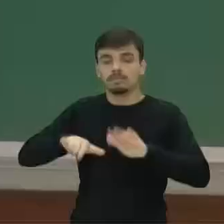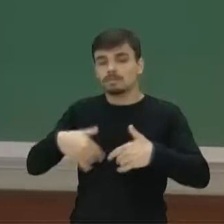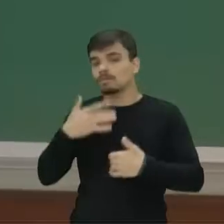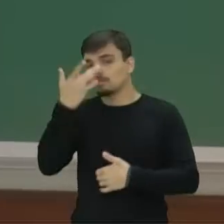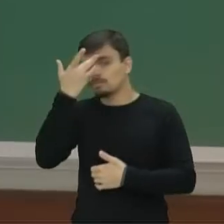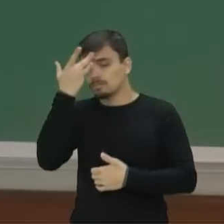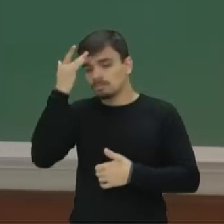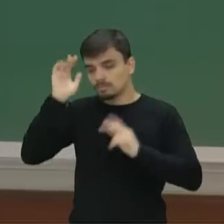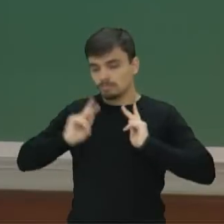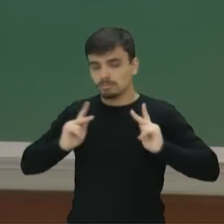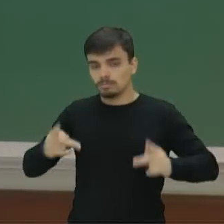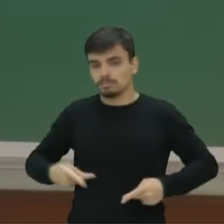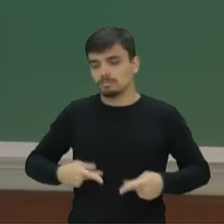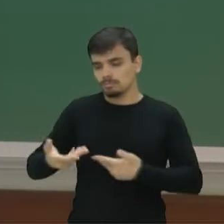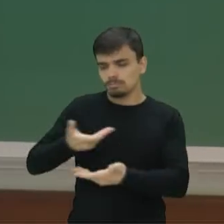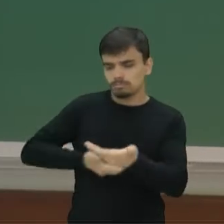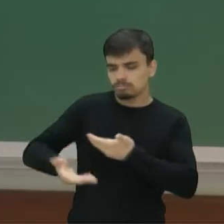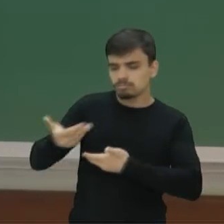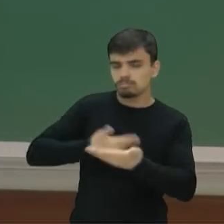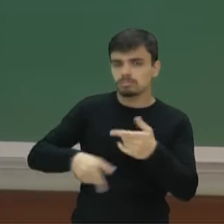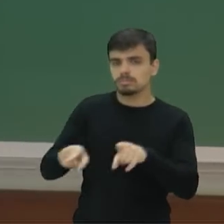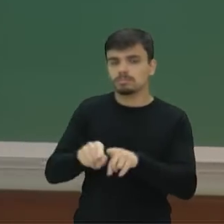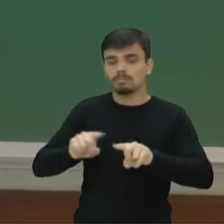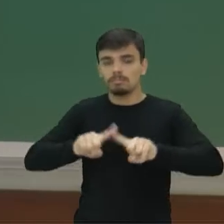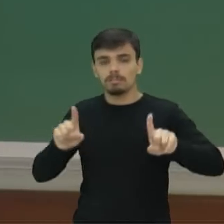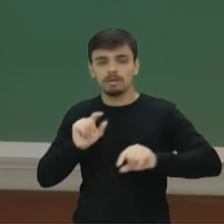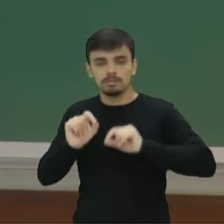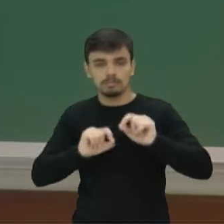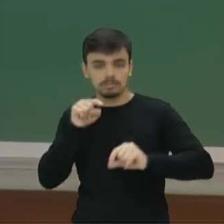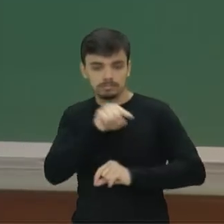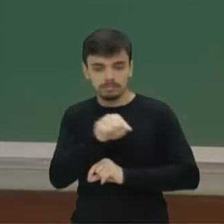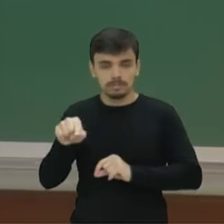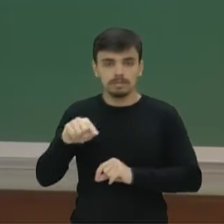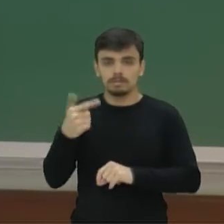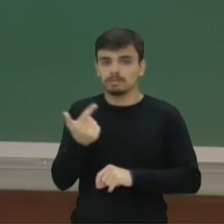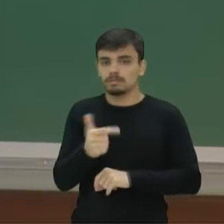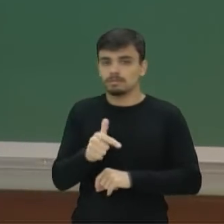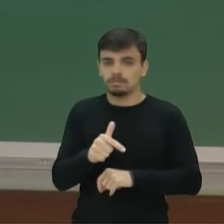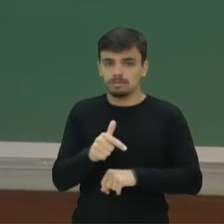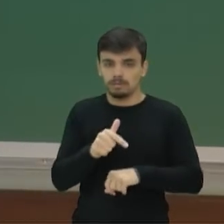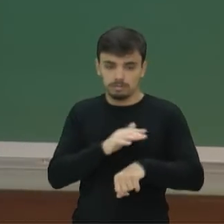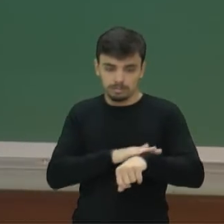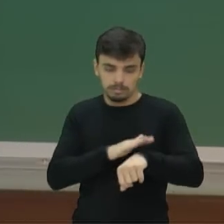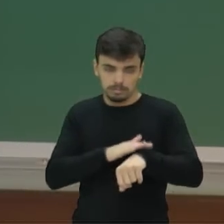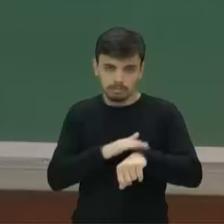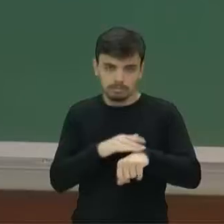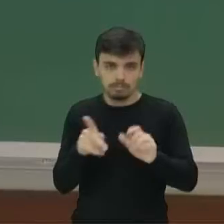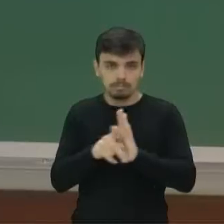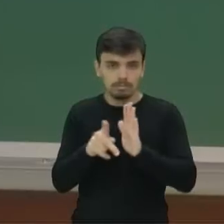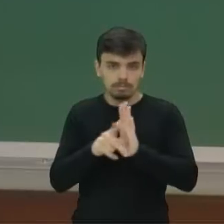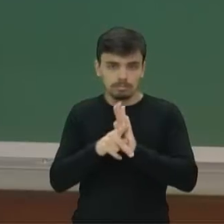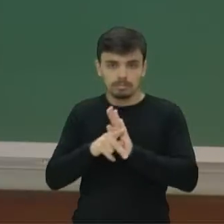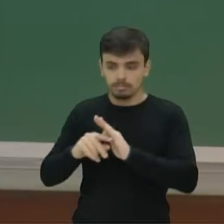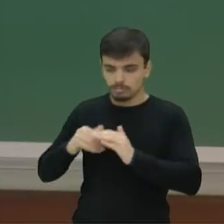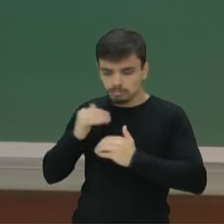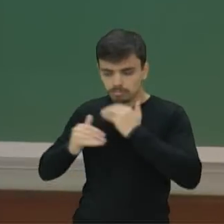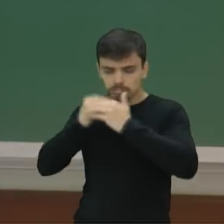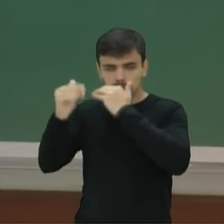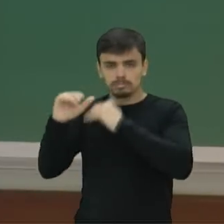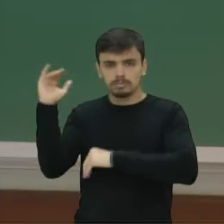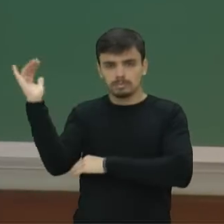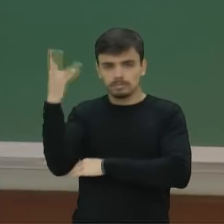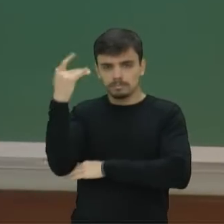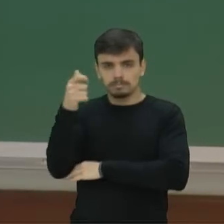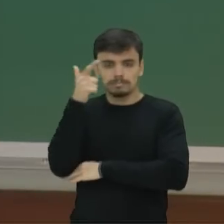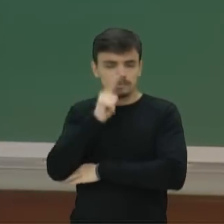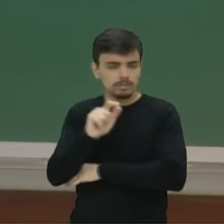humano vai lá, interage, porém, ele tem que deixar o tempo para que os próprios processos naturais